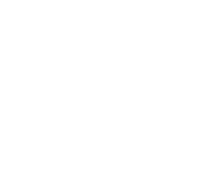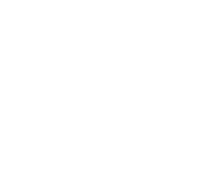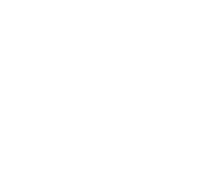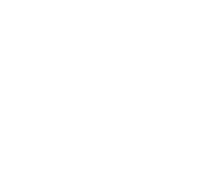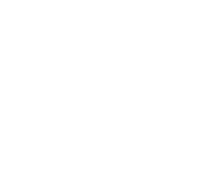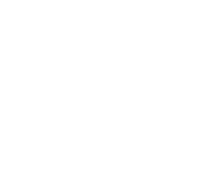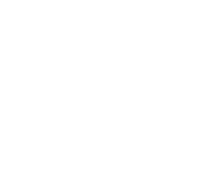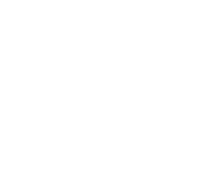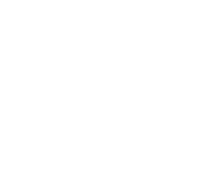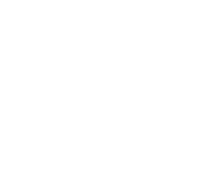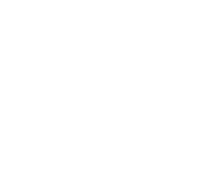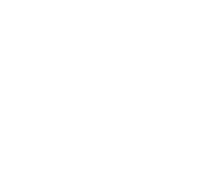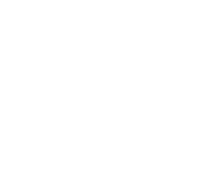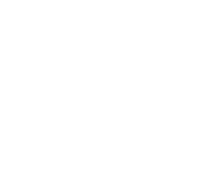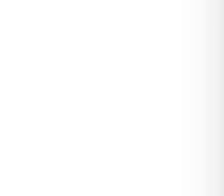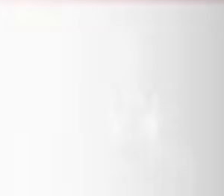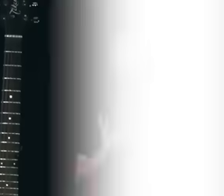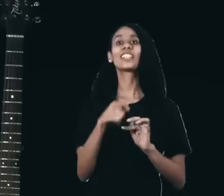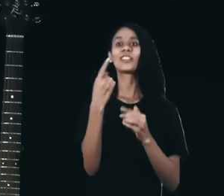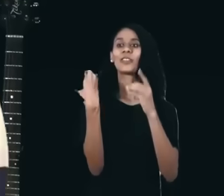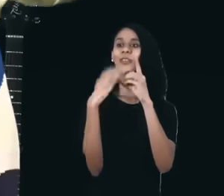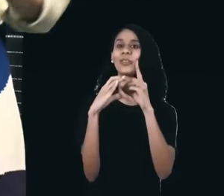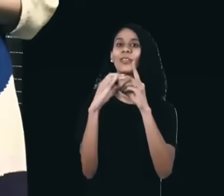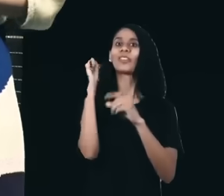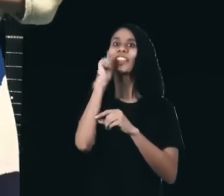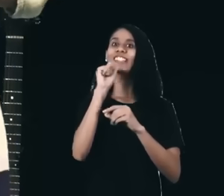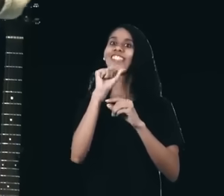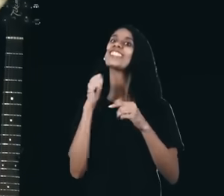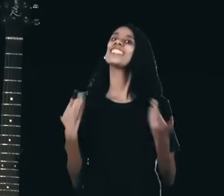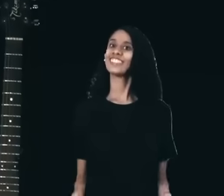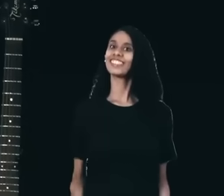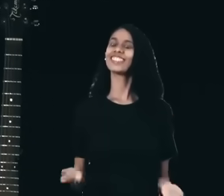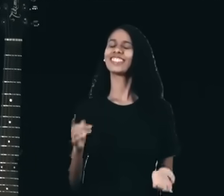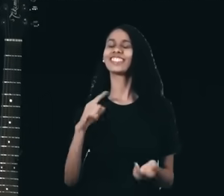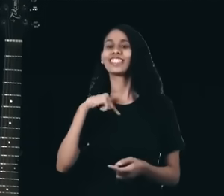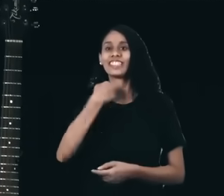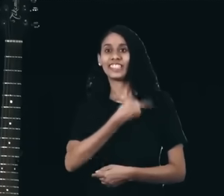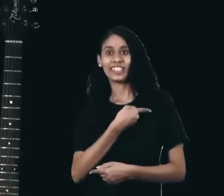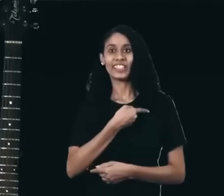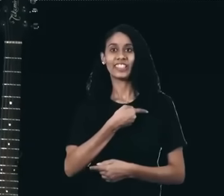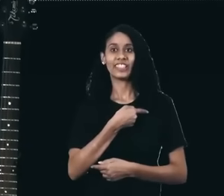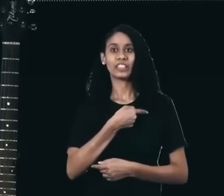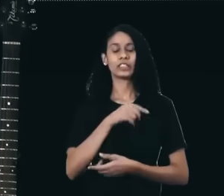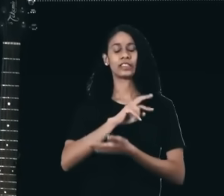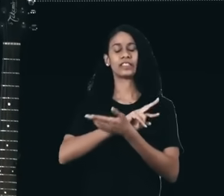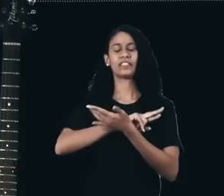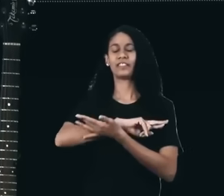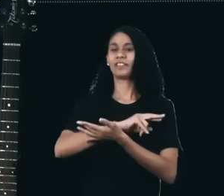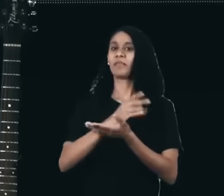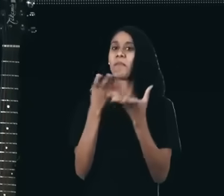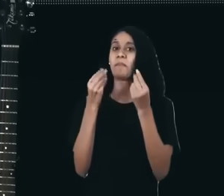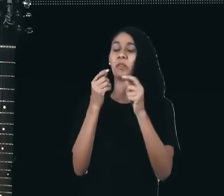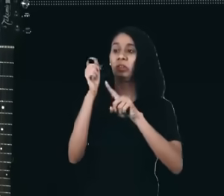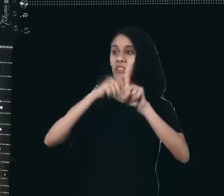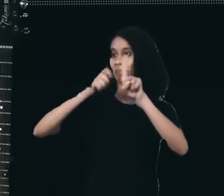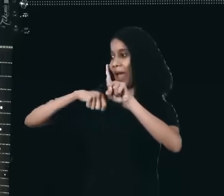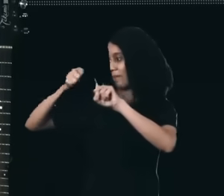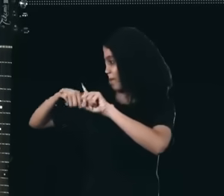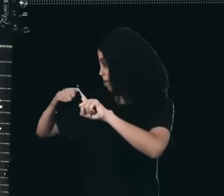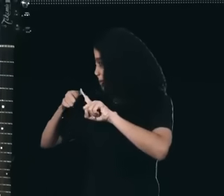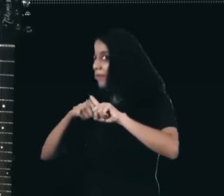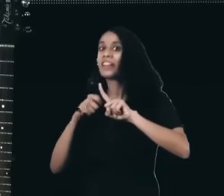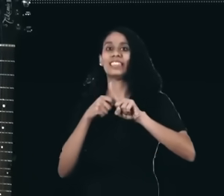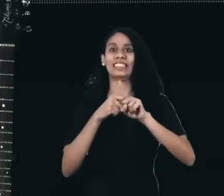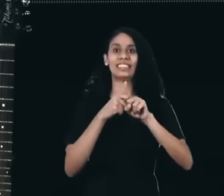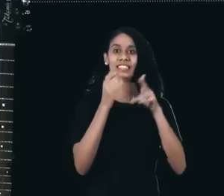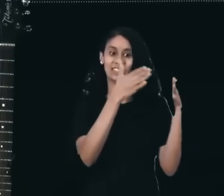Hoje nós estamos muito felizes em mais um culto Todas por Um. E nós estamos há vários meses, mais de um ano, nessa série